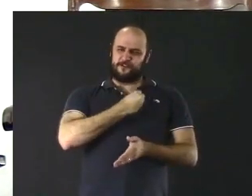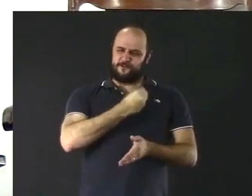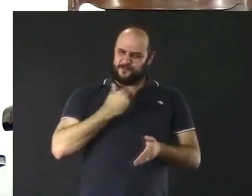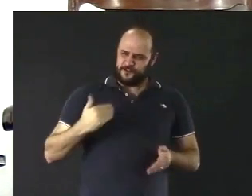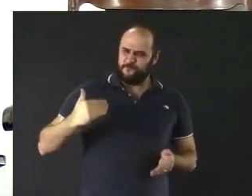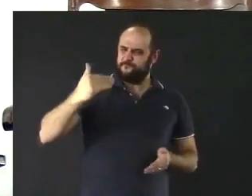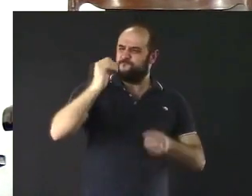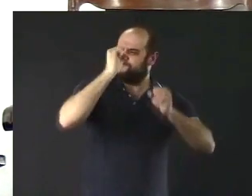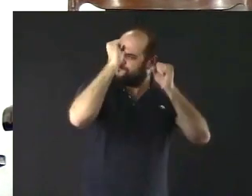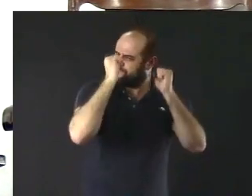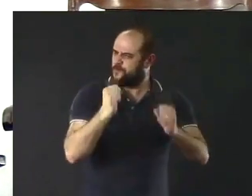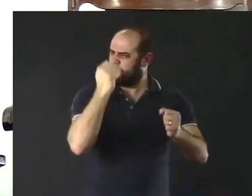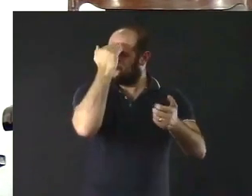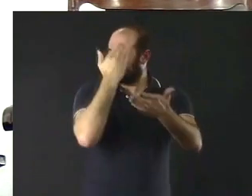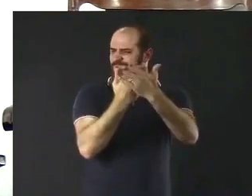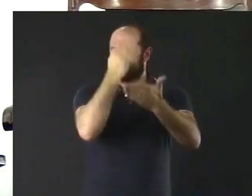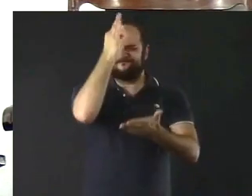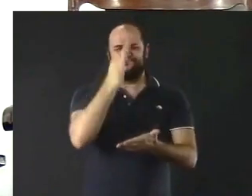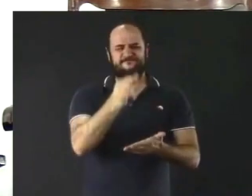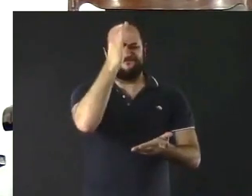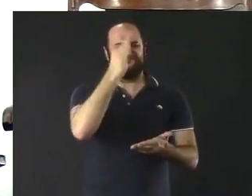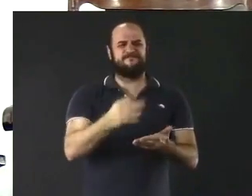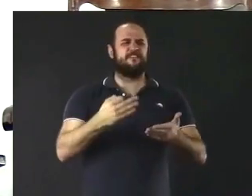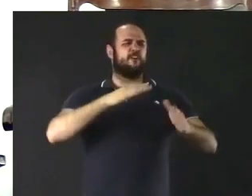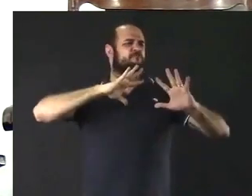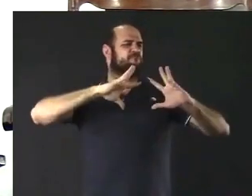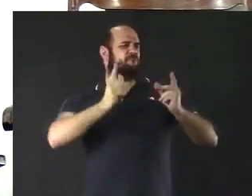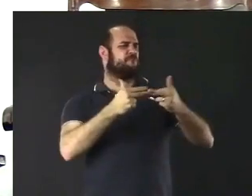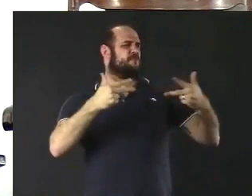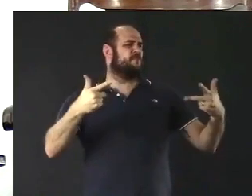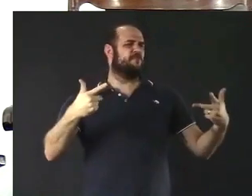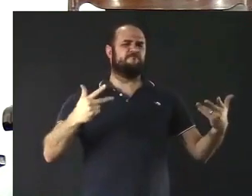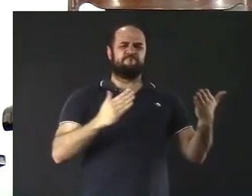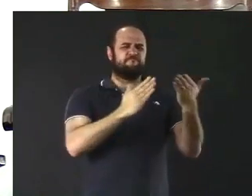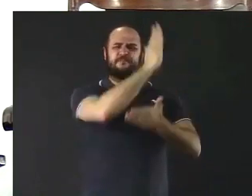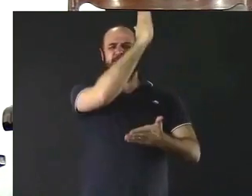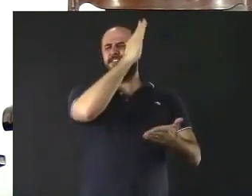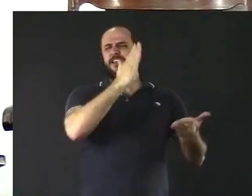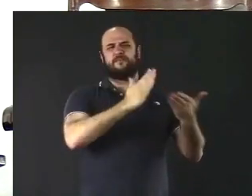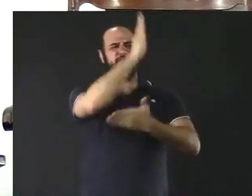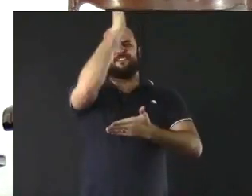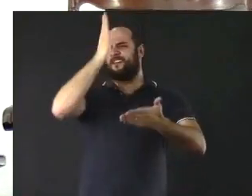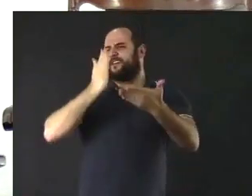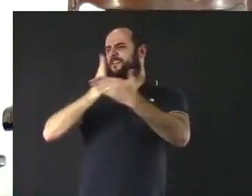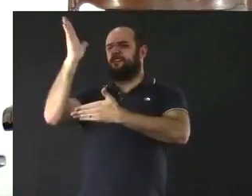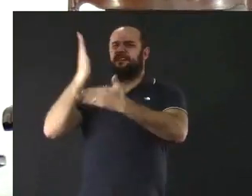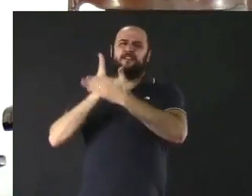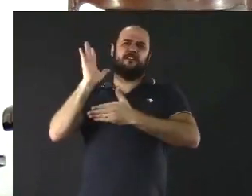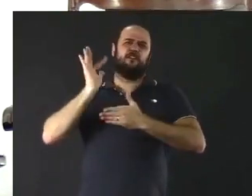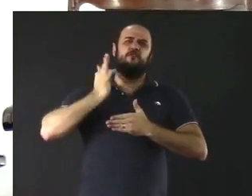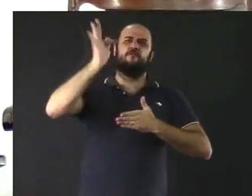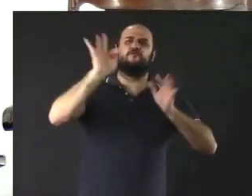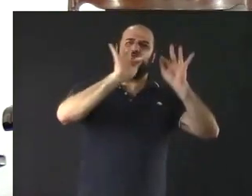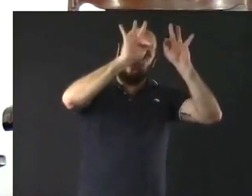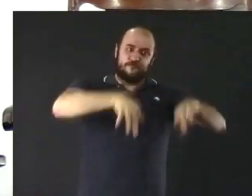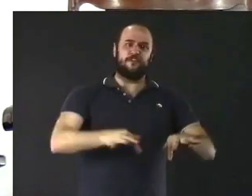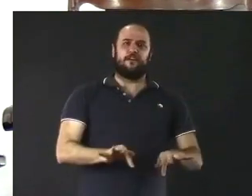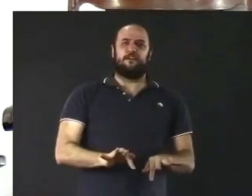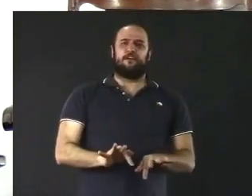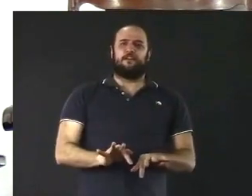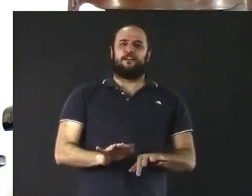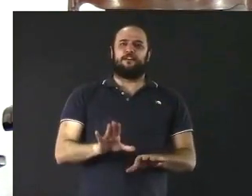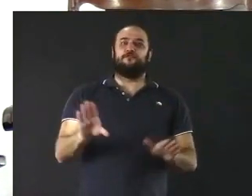com essa certeza, que tudo que passamos aqui é passageiro, logo virá o fim, e quando esse fim vier,